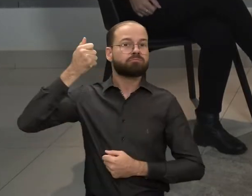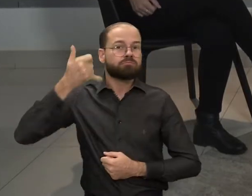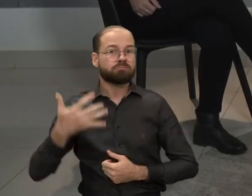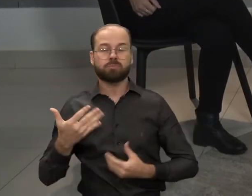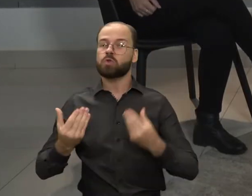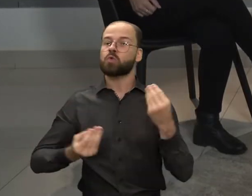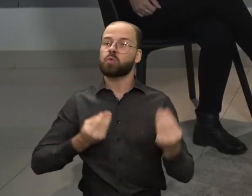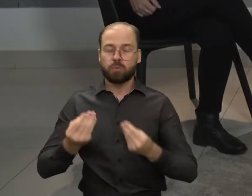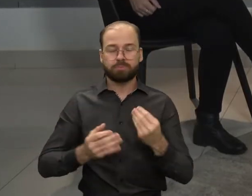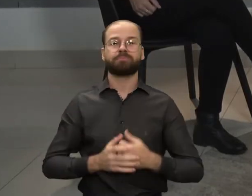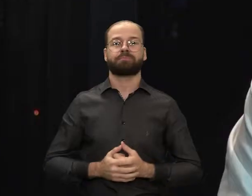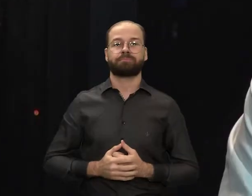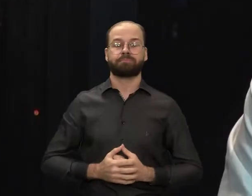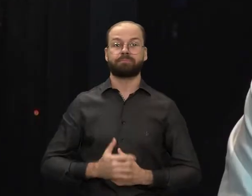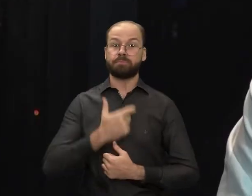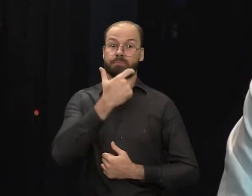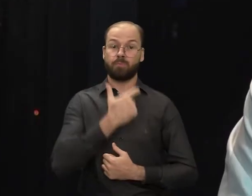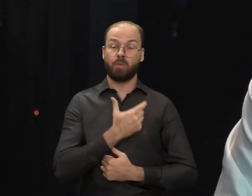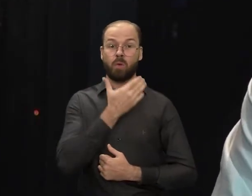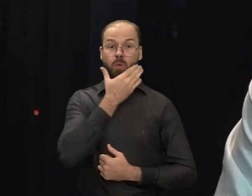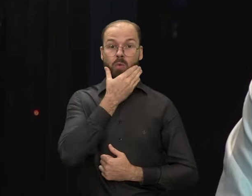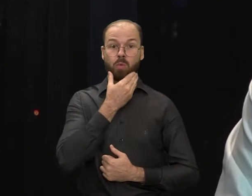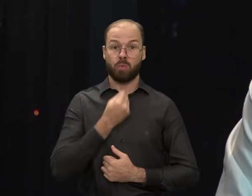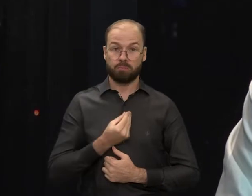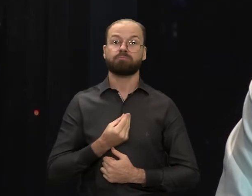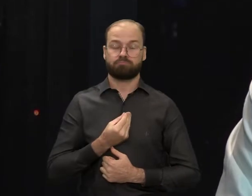público? Eu sou um homem